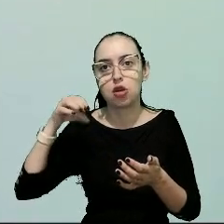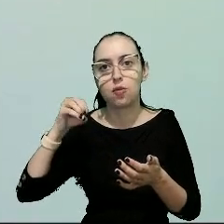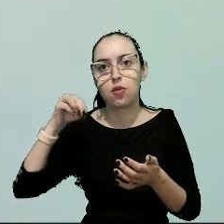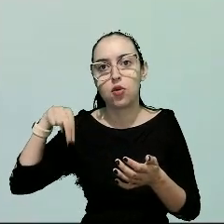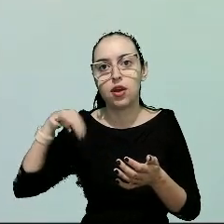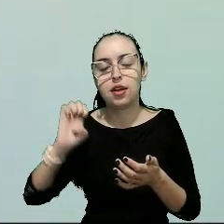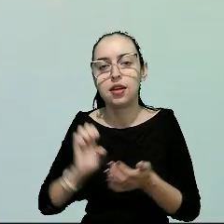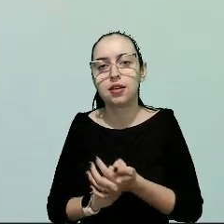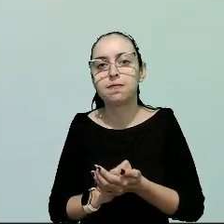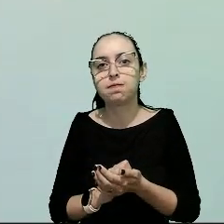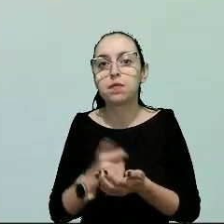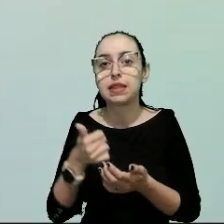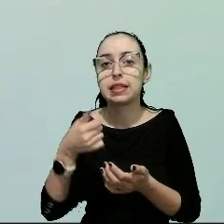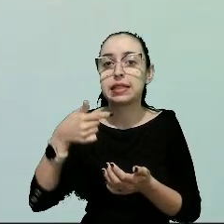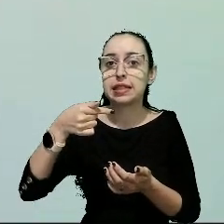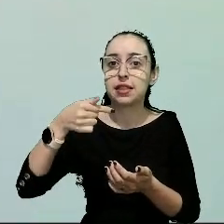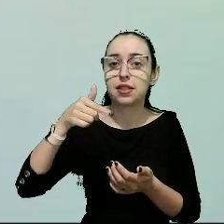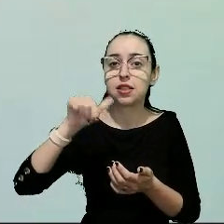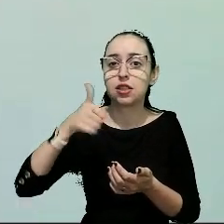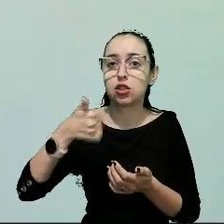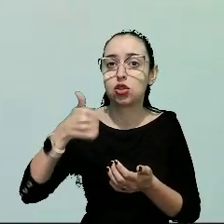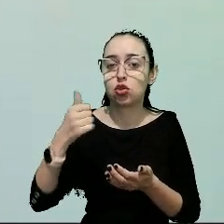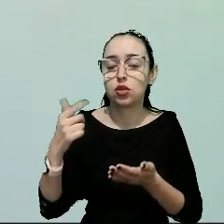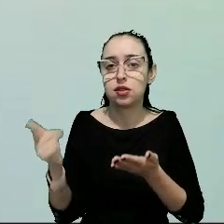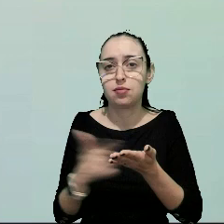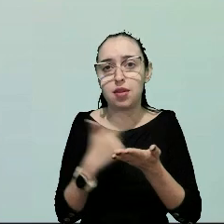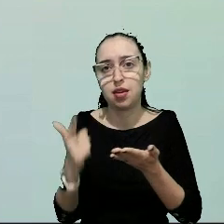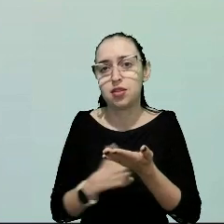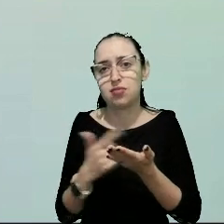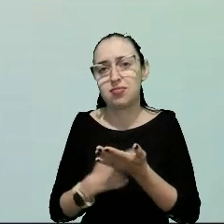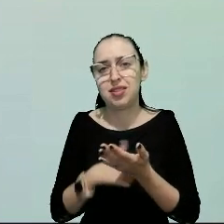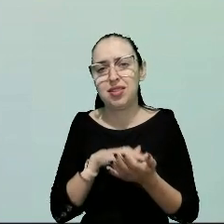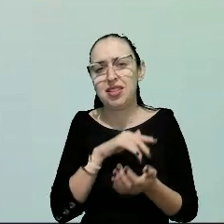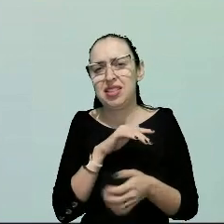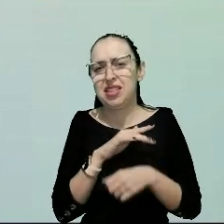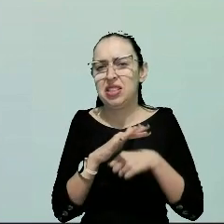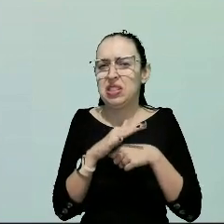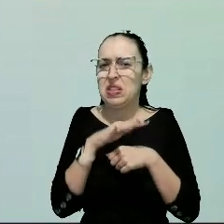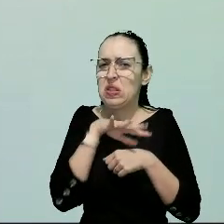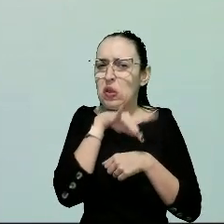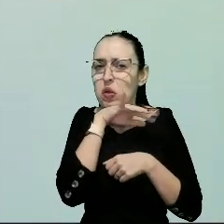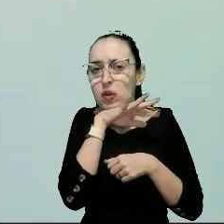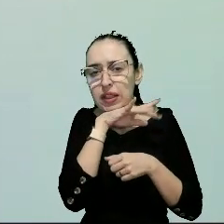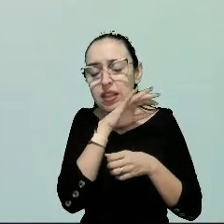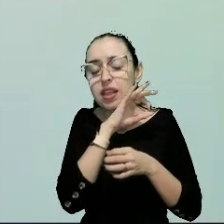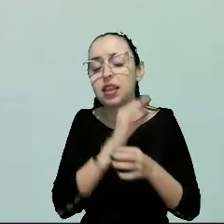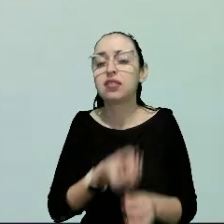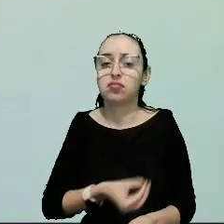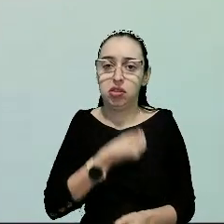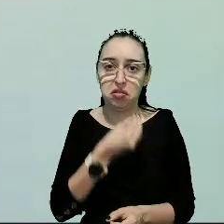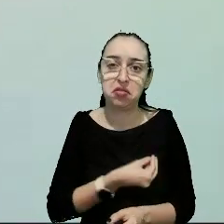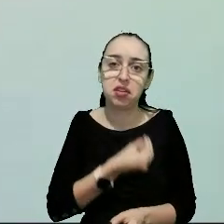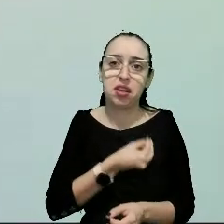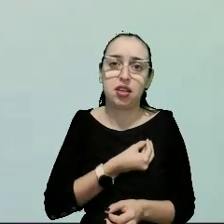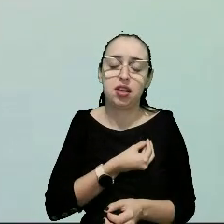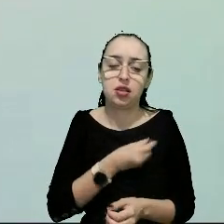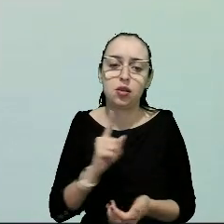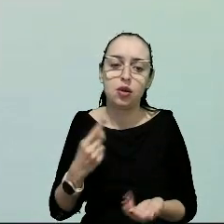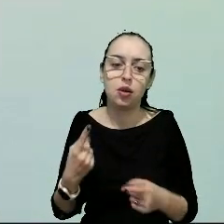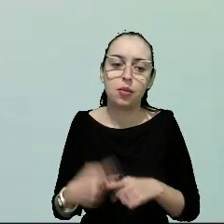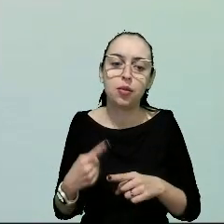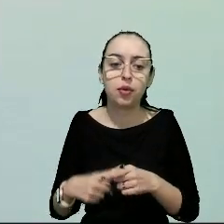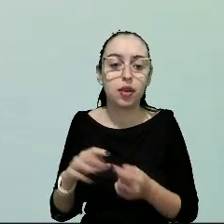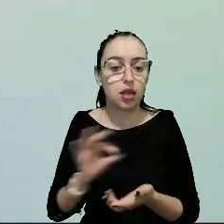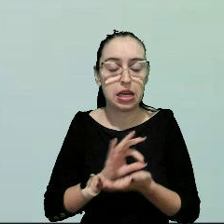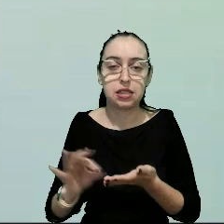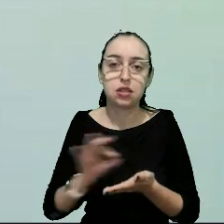ver, são 711 páginas, muito cruéis, muito reais, porque a